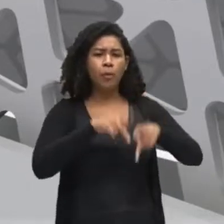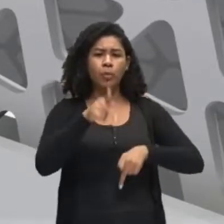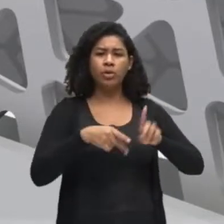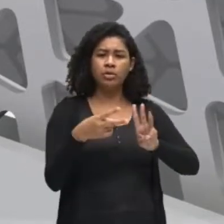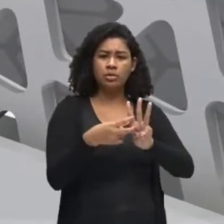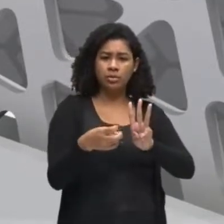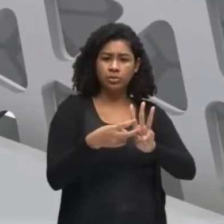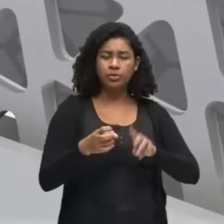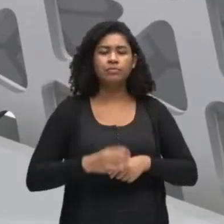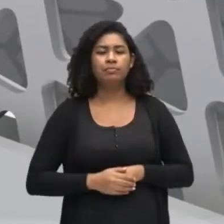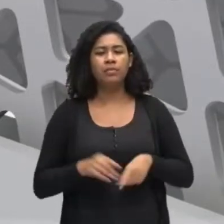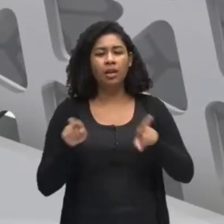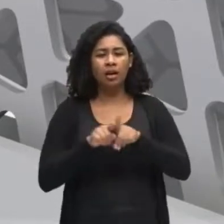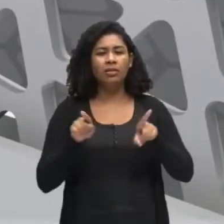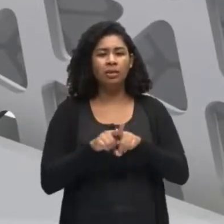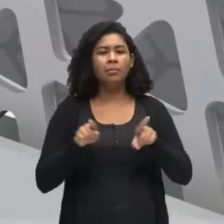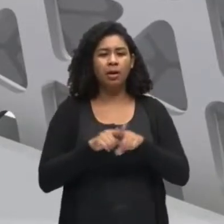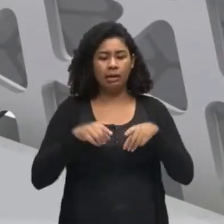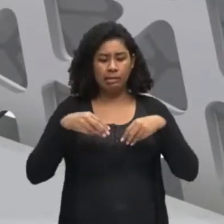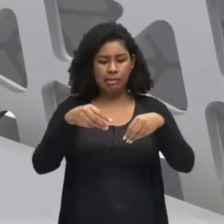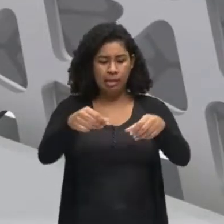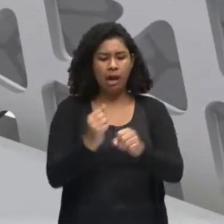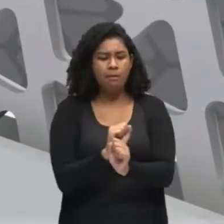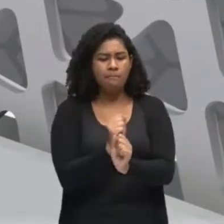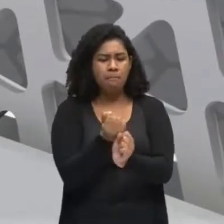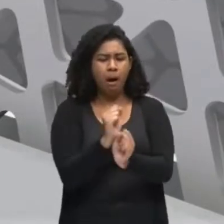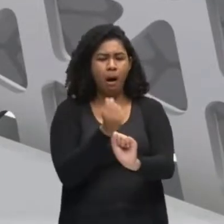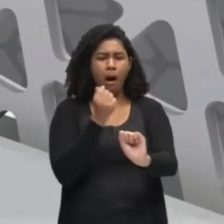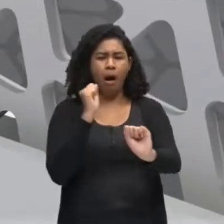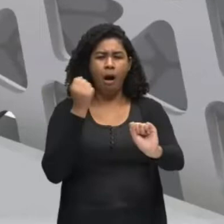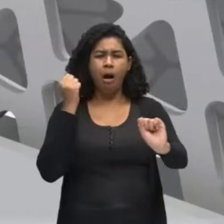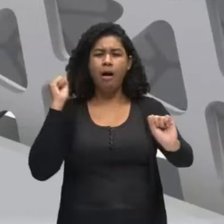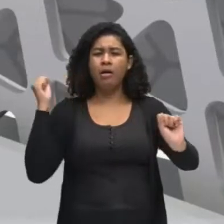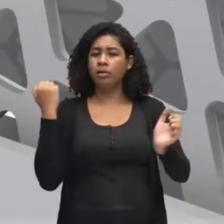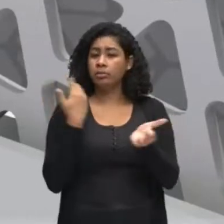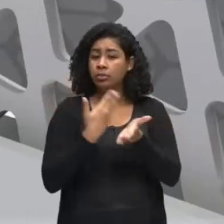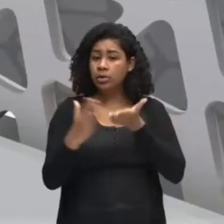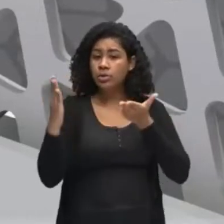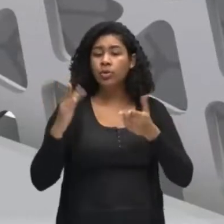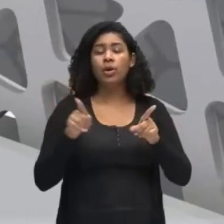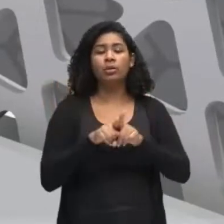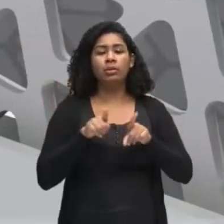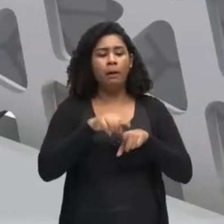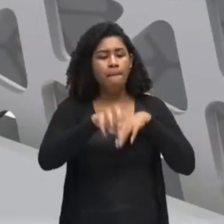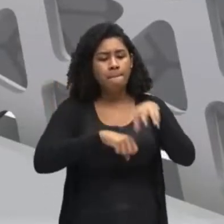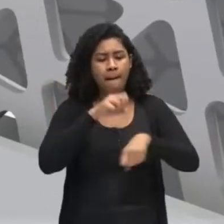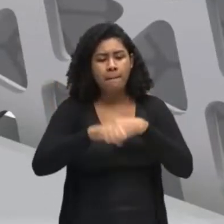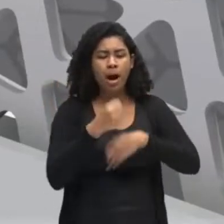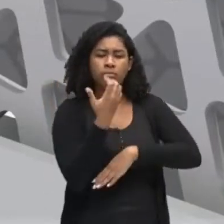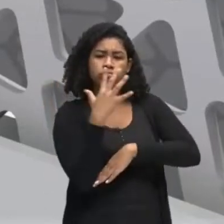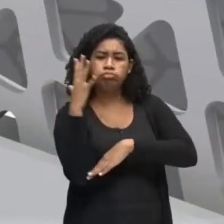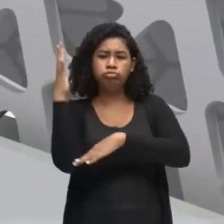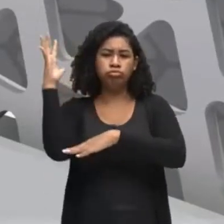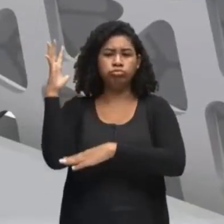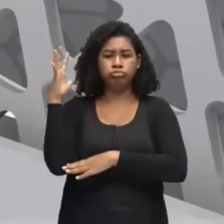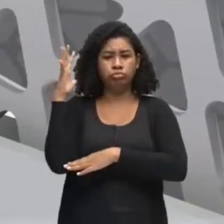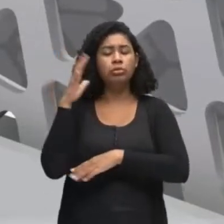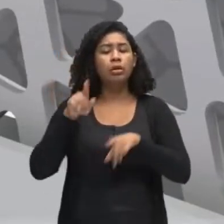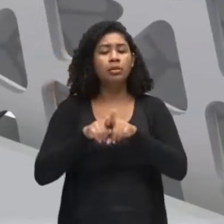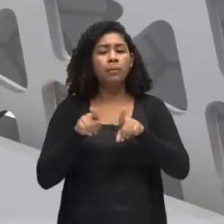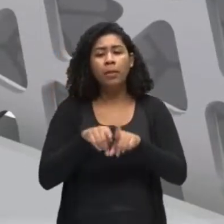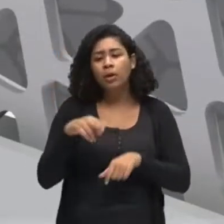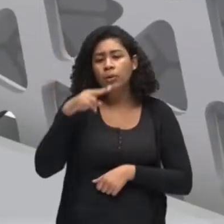questão da expansão territorial. Vamos passar ali aquela fase da extração do pau-brasil, da cana-de-açúcar. Então, aquela